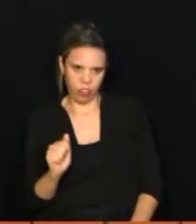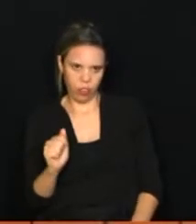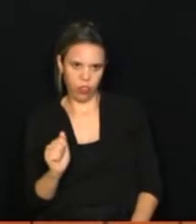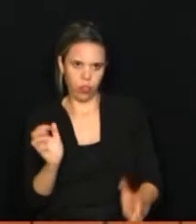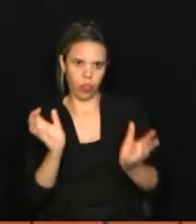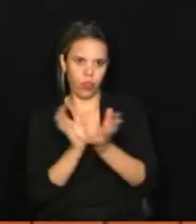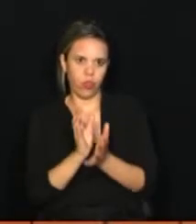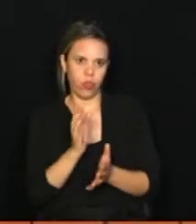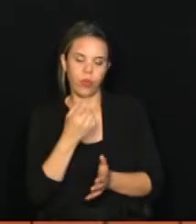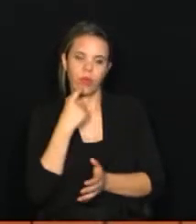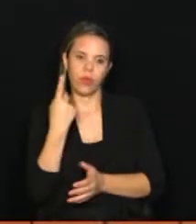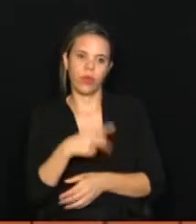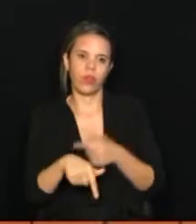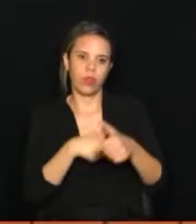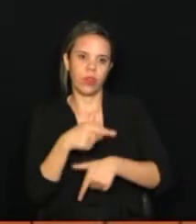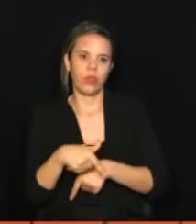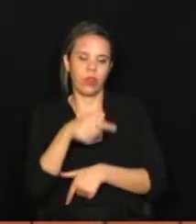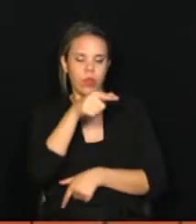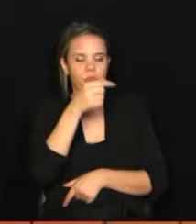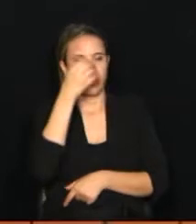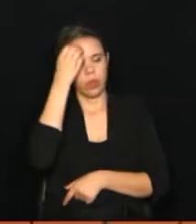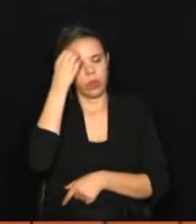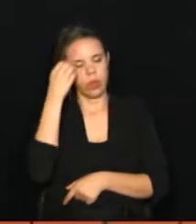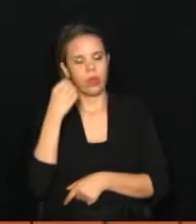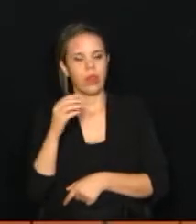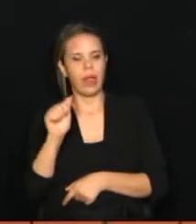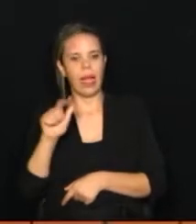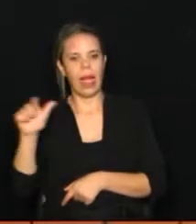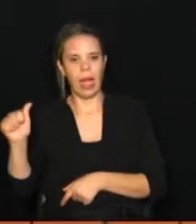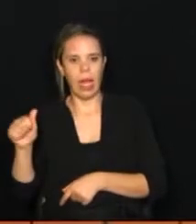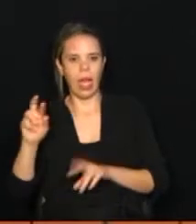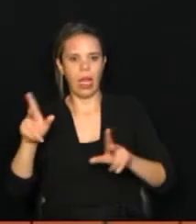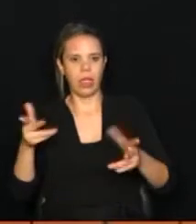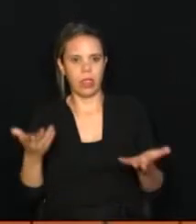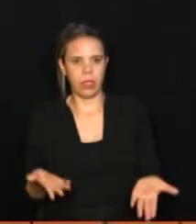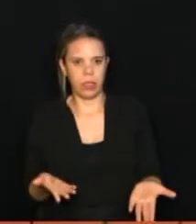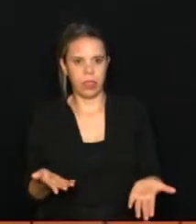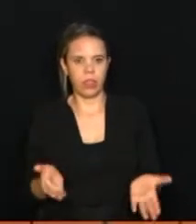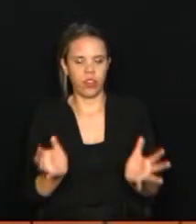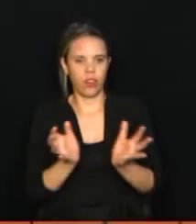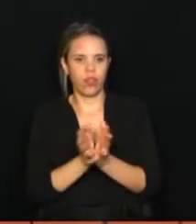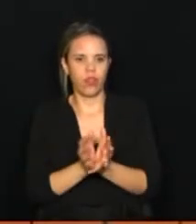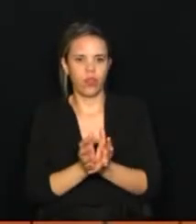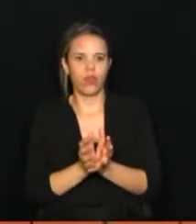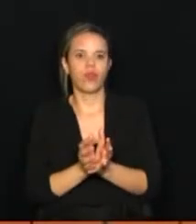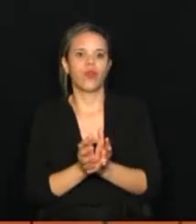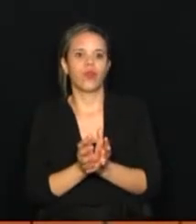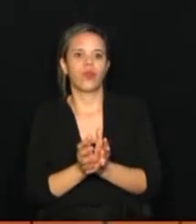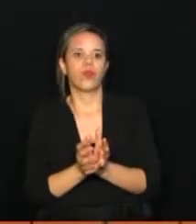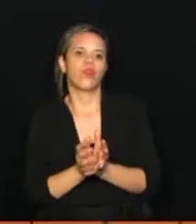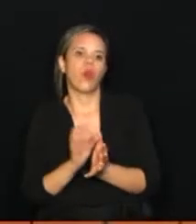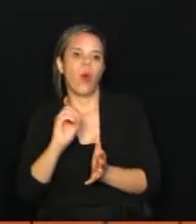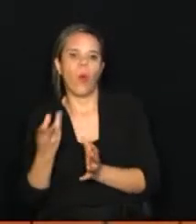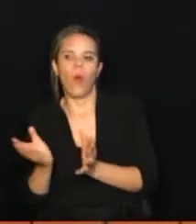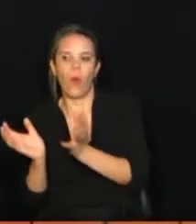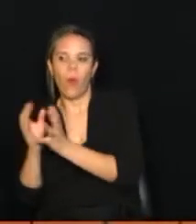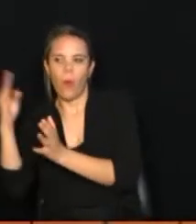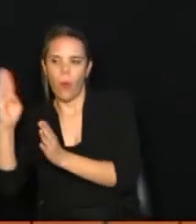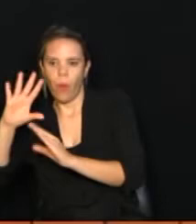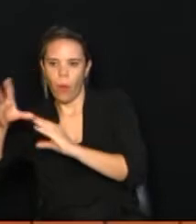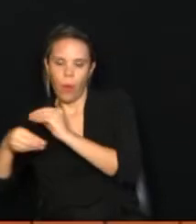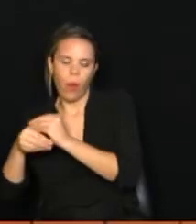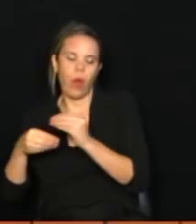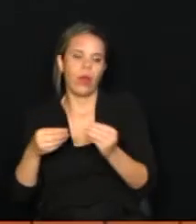seu trabalho, né, de armadora, de ala, é bem diferente na seleção e no clube? Cada um pede uma forma